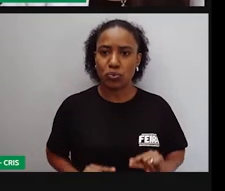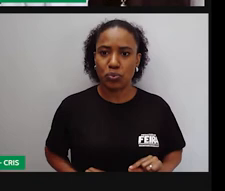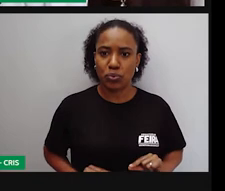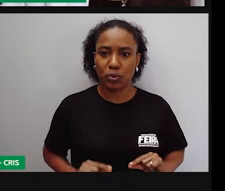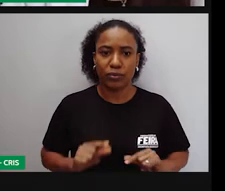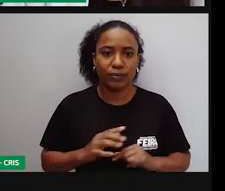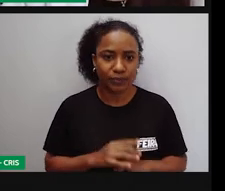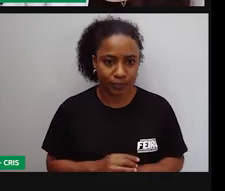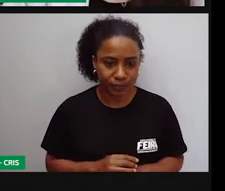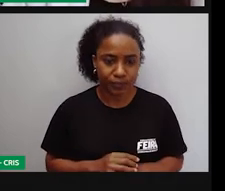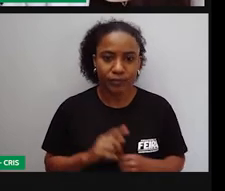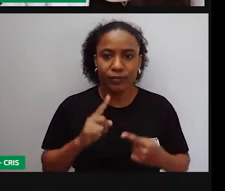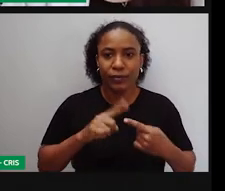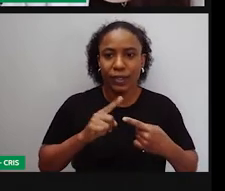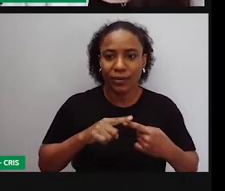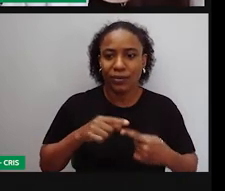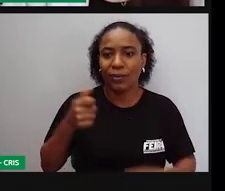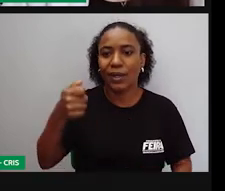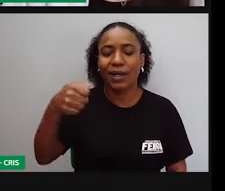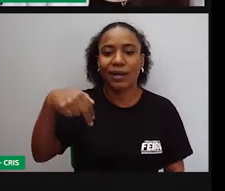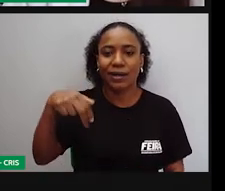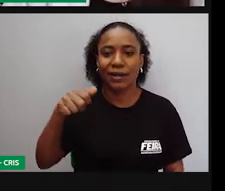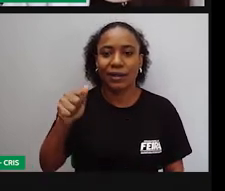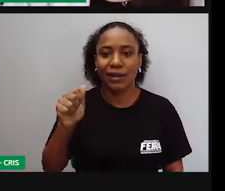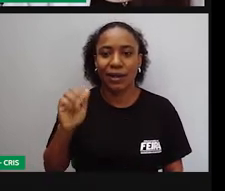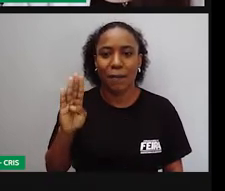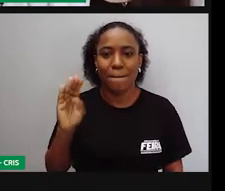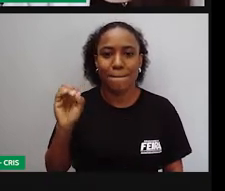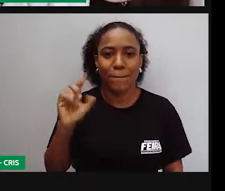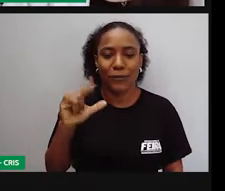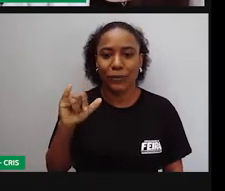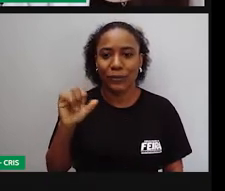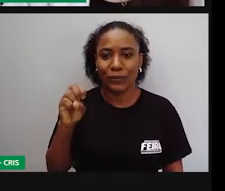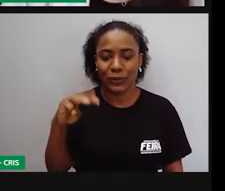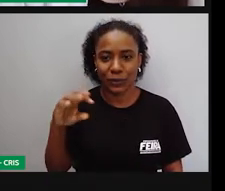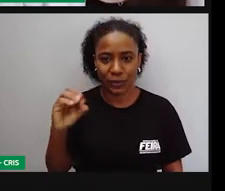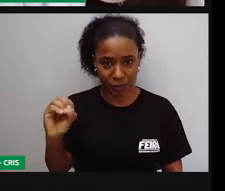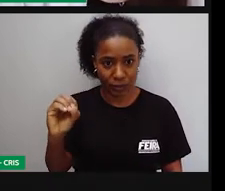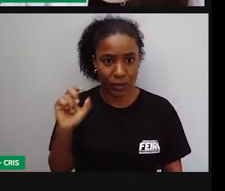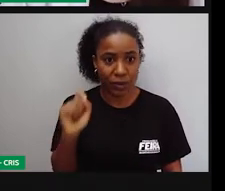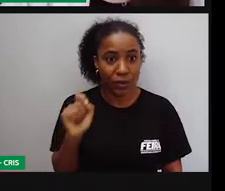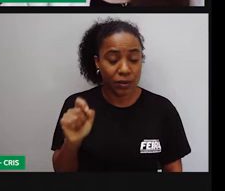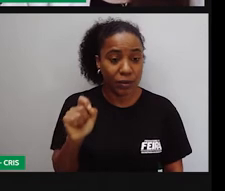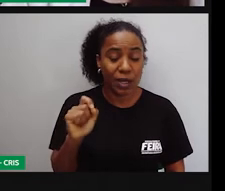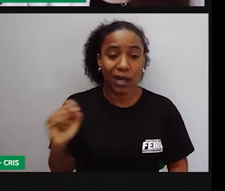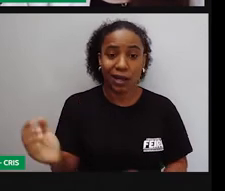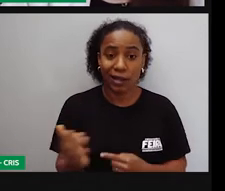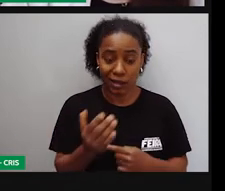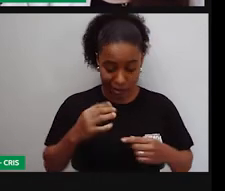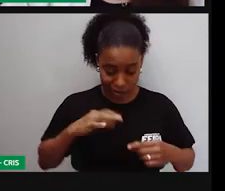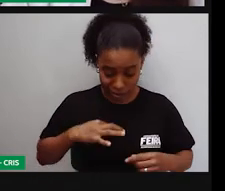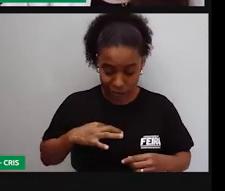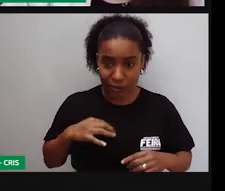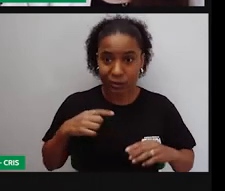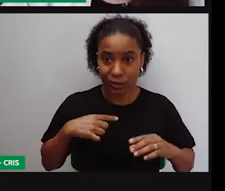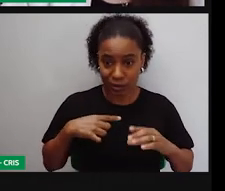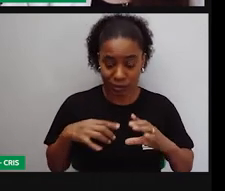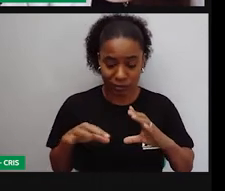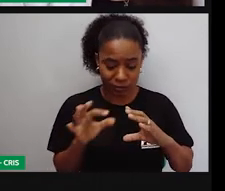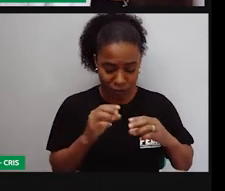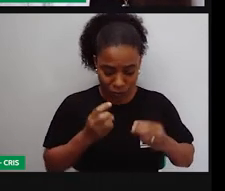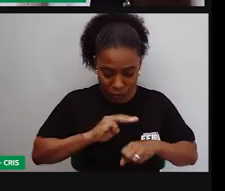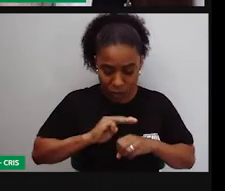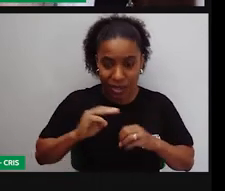que compreende as reações nas quais as moléculas complexas, elas são produzidas a partir de moléculas